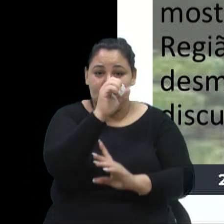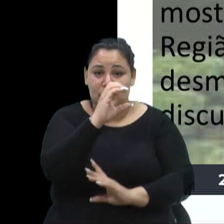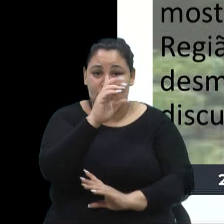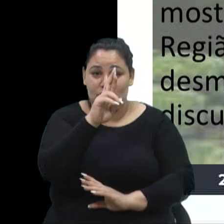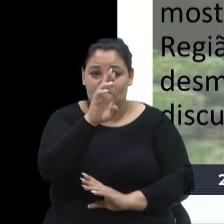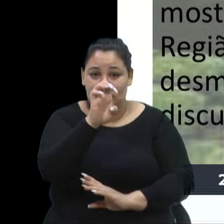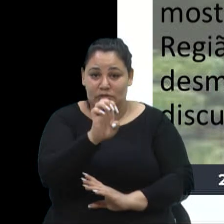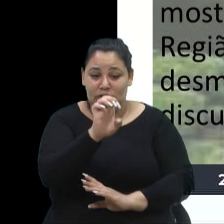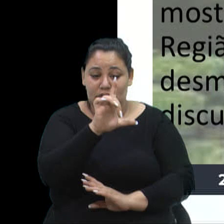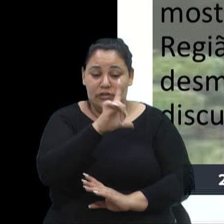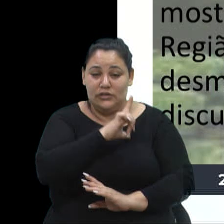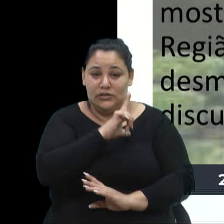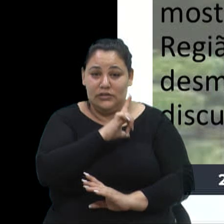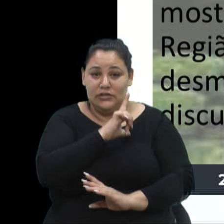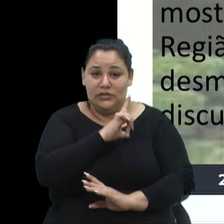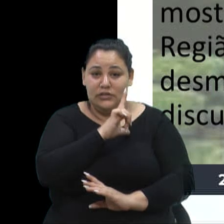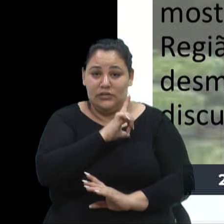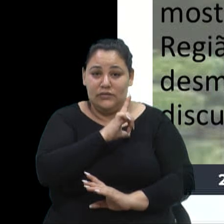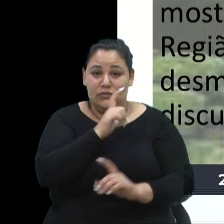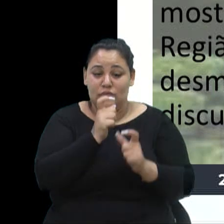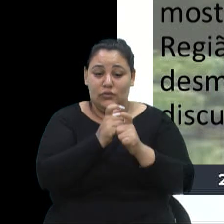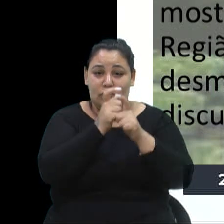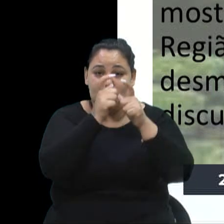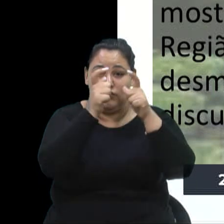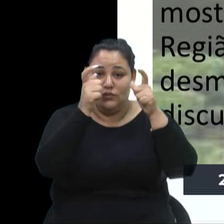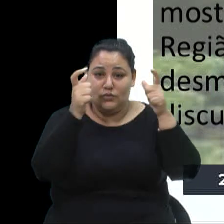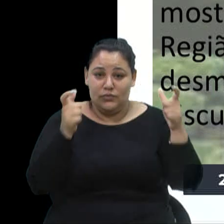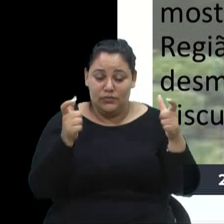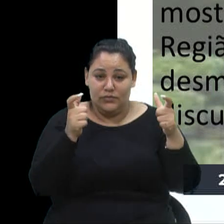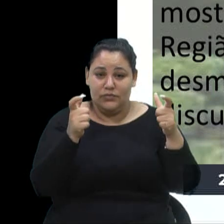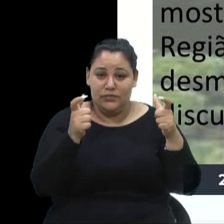de 40 focos para 882.